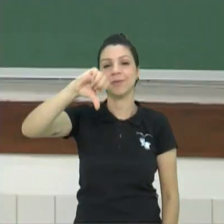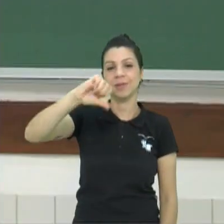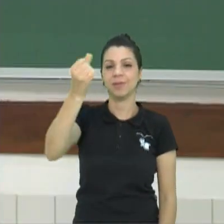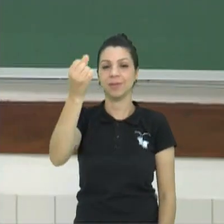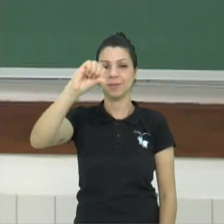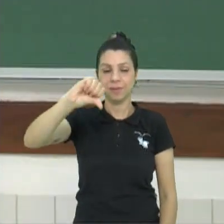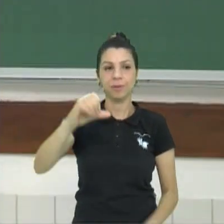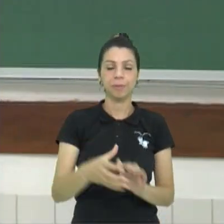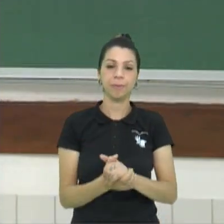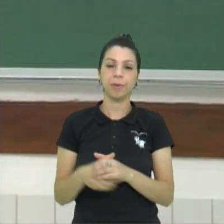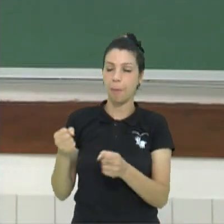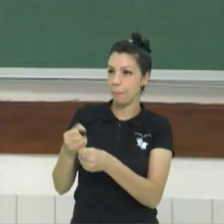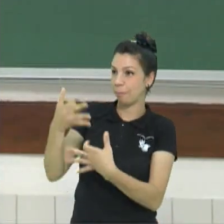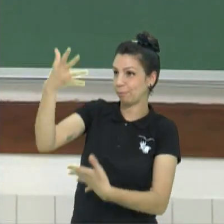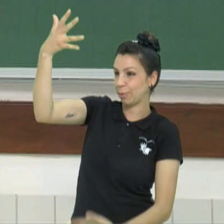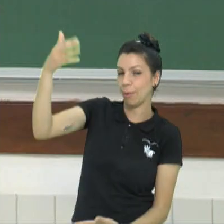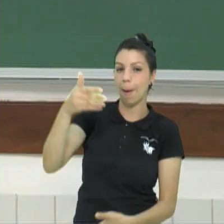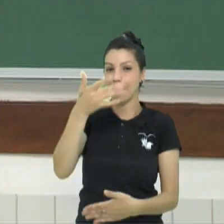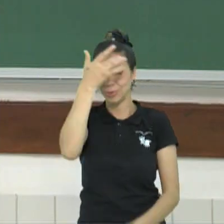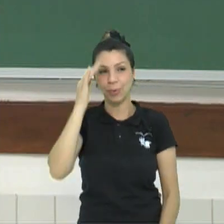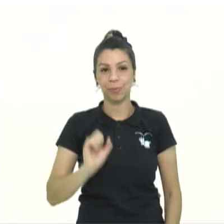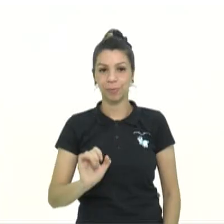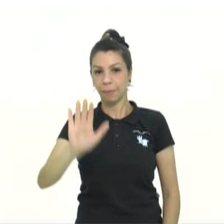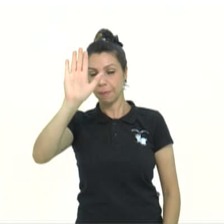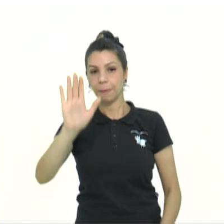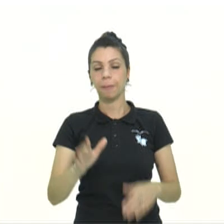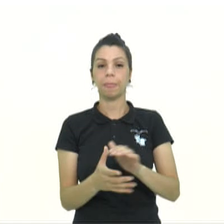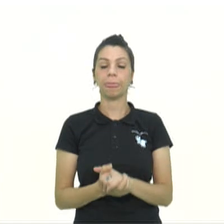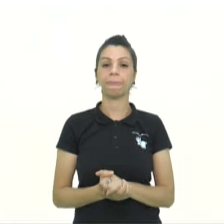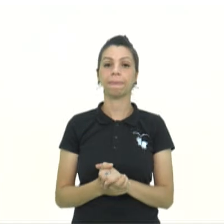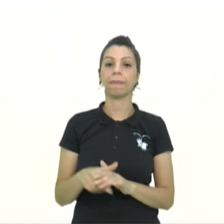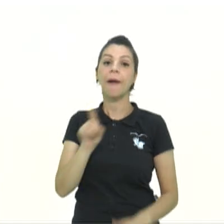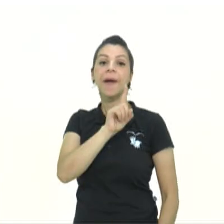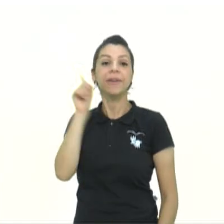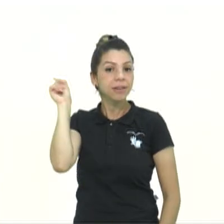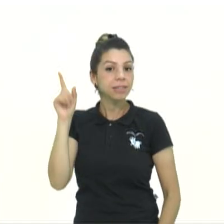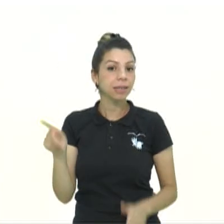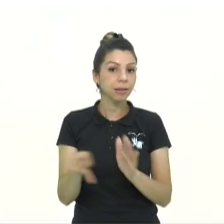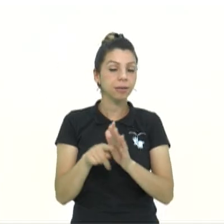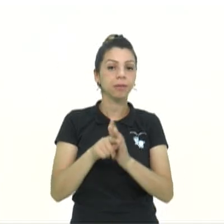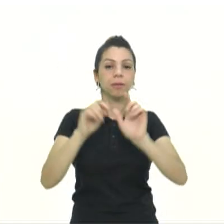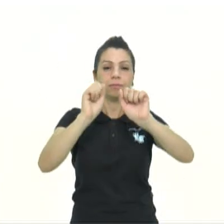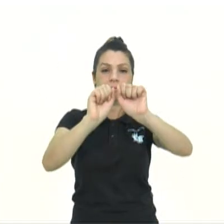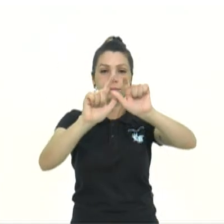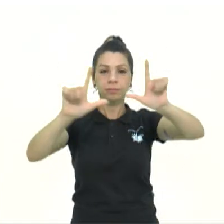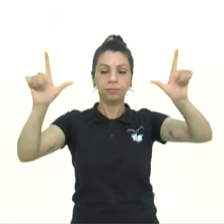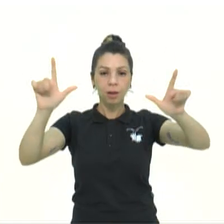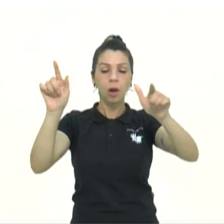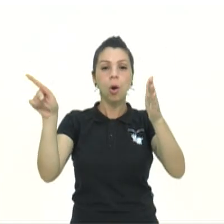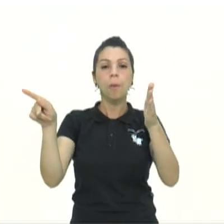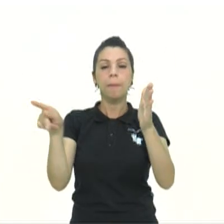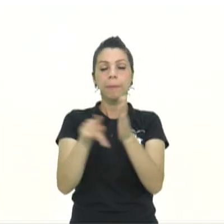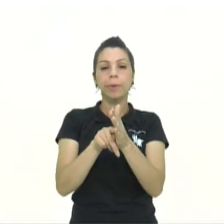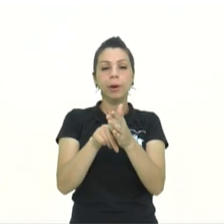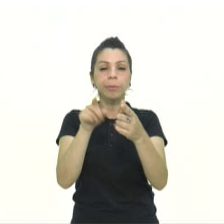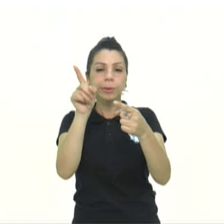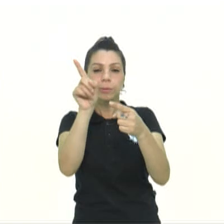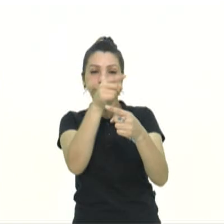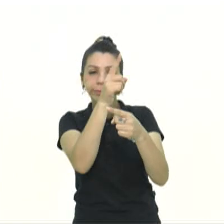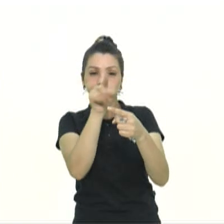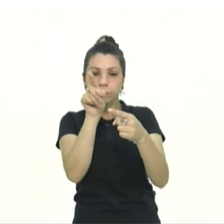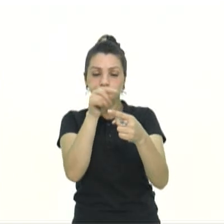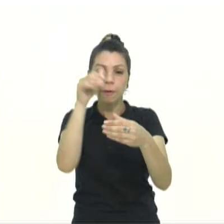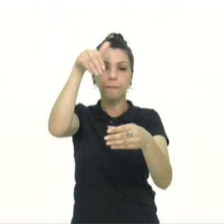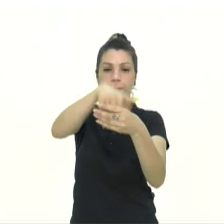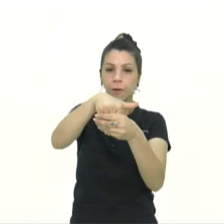Aí na sua tela aparece a cédula eleitoral para presidente em 1989. Então